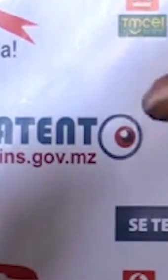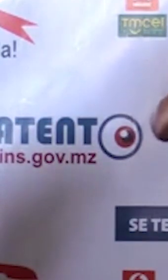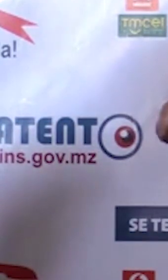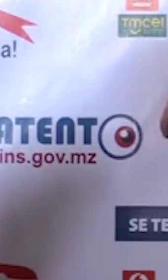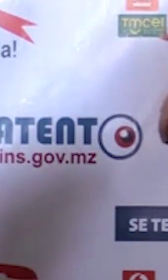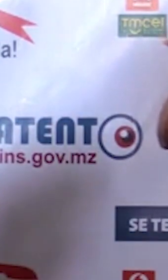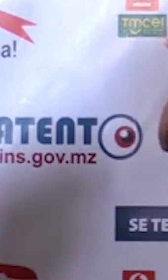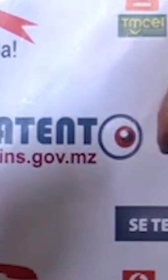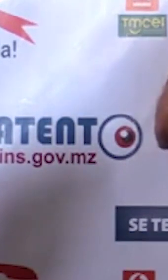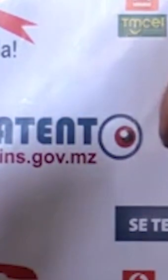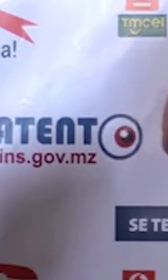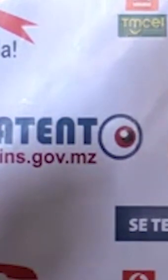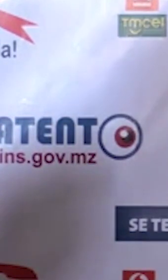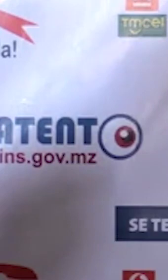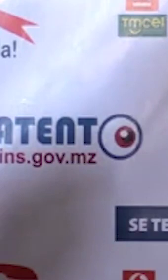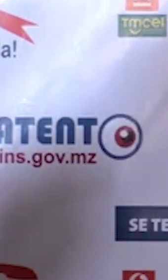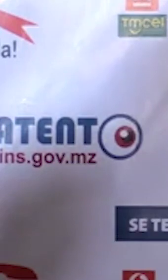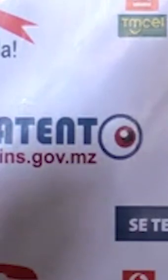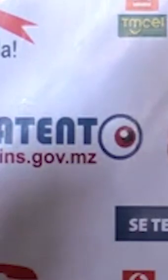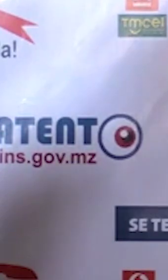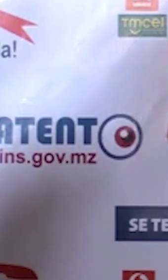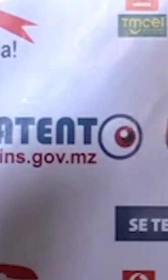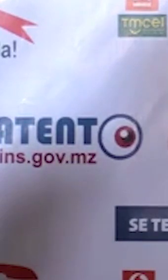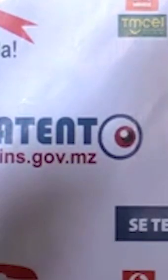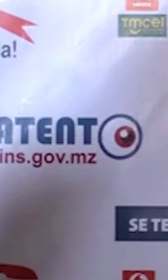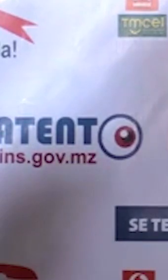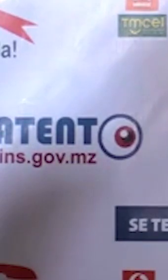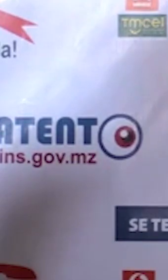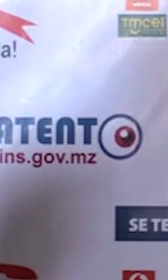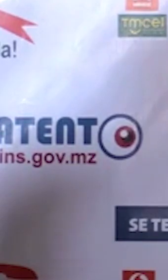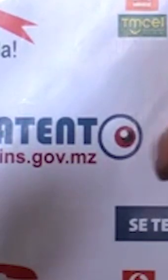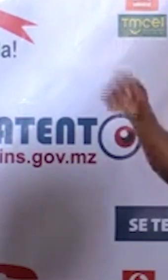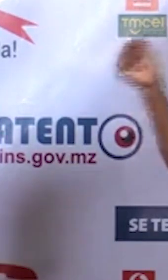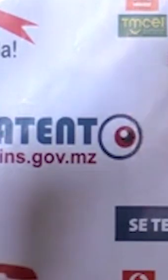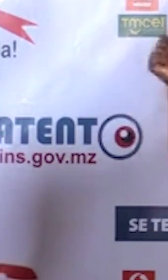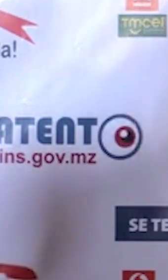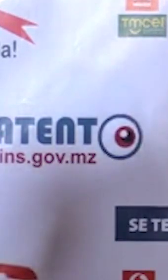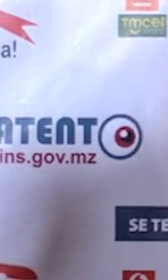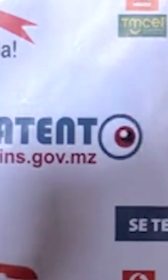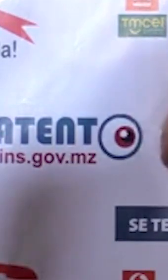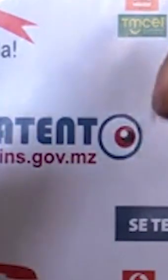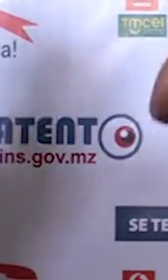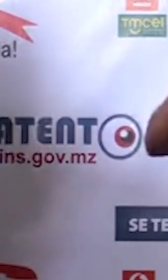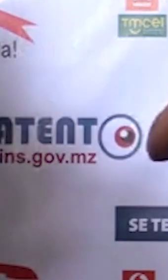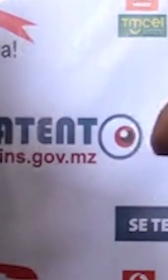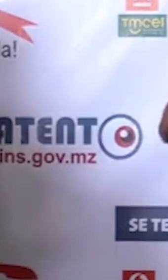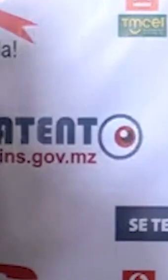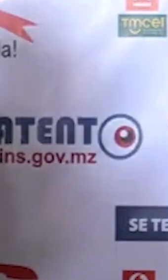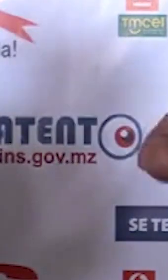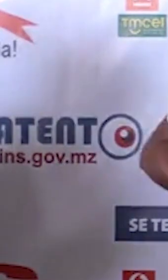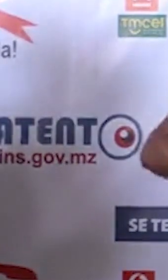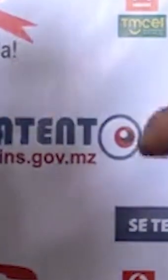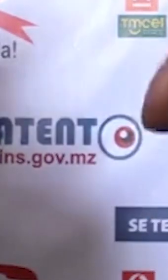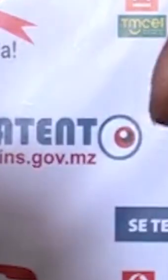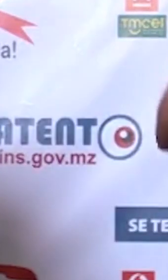balanço intermédio da prorrogação do estado de emergência, Sua Excelência Filipe Jacinto Nyusi,